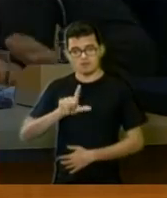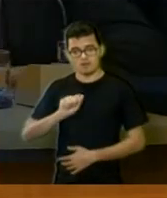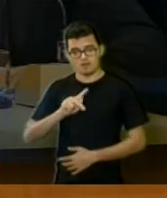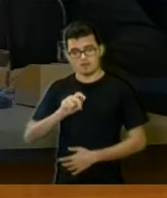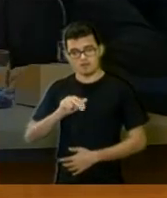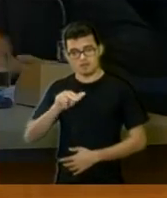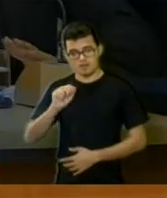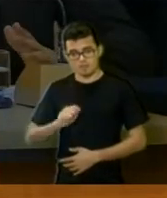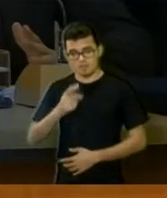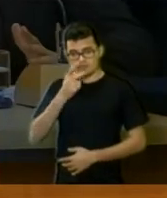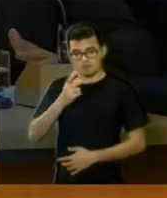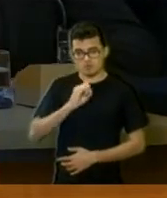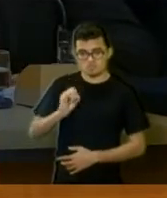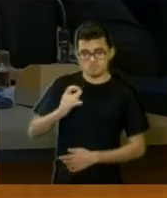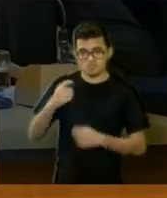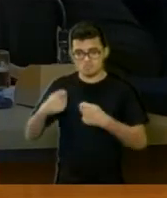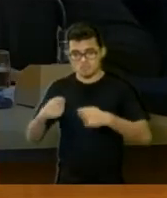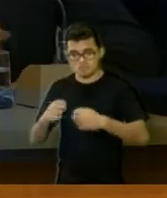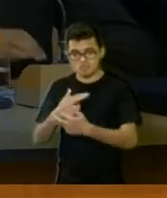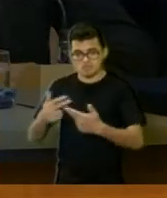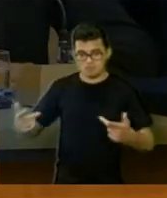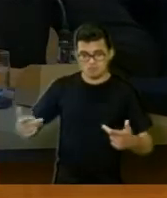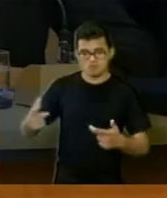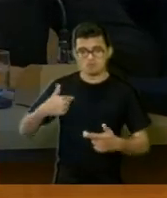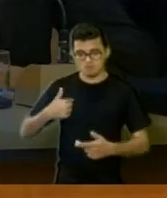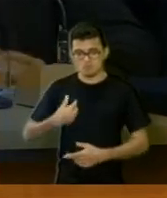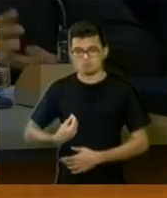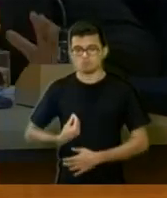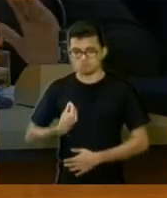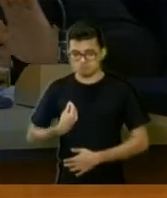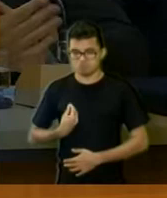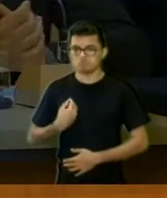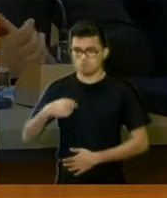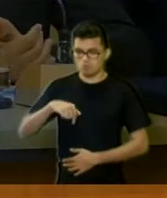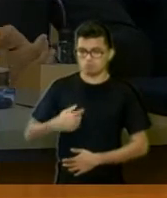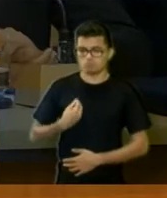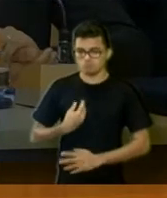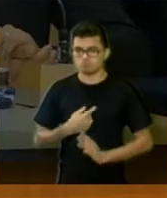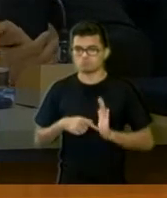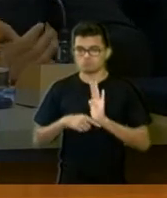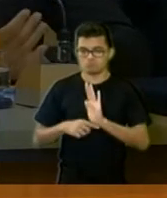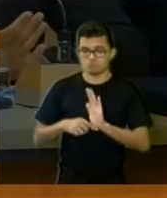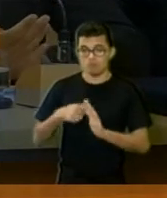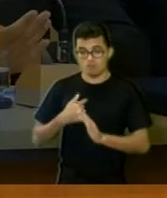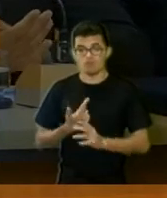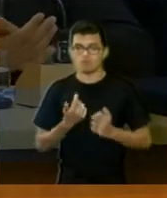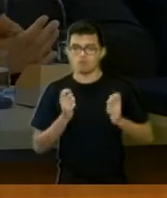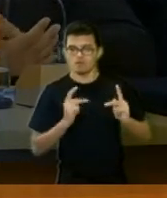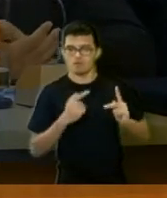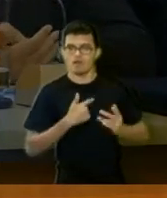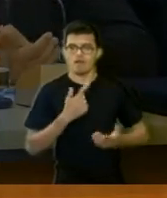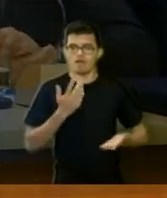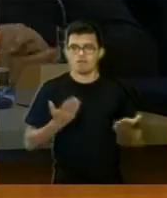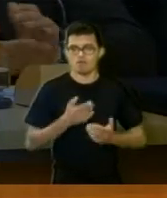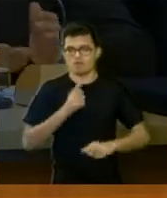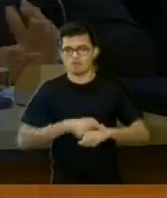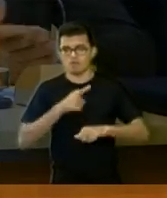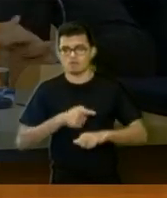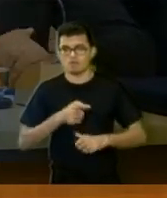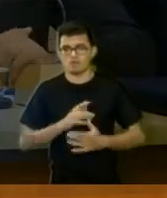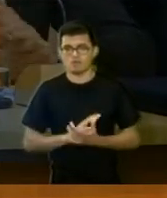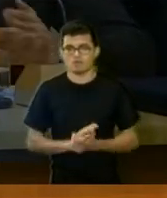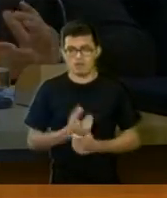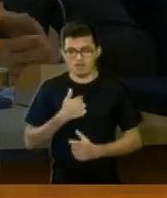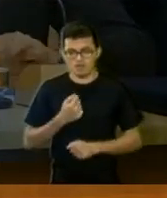mandou oferecer, né? Ó, se precisar de alguma coisa, tamo aí. Falou, opa, né? Vamos lá, é agora, então. Aí